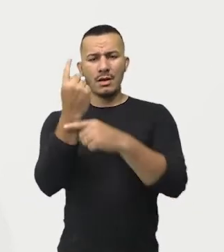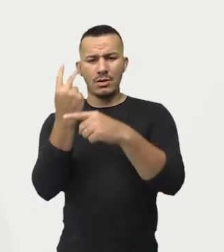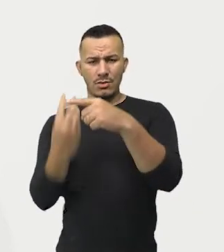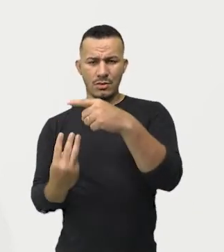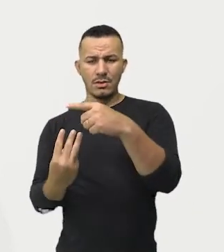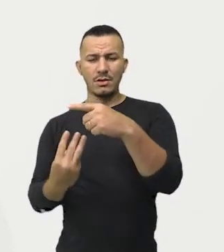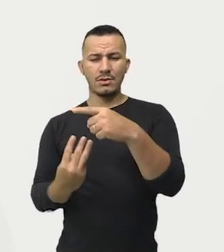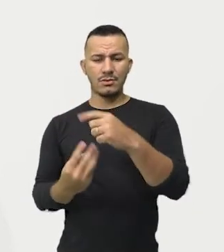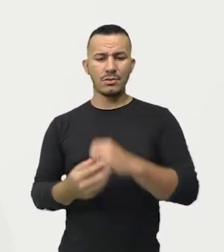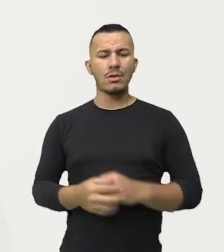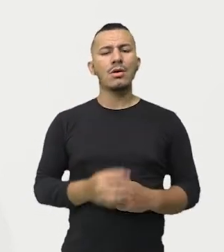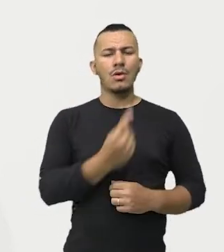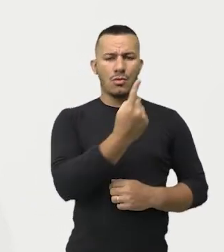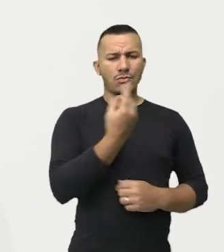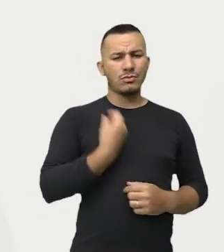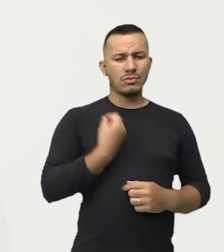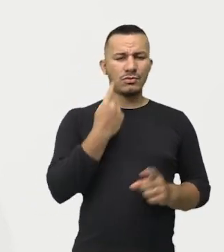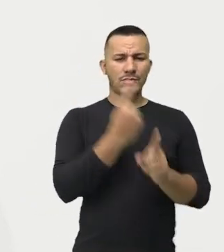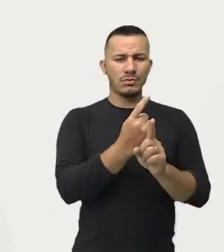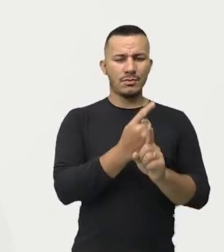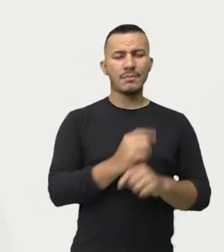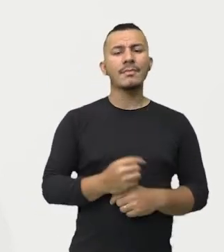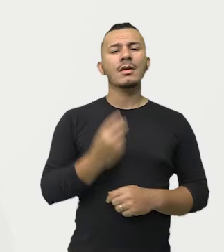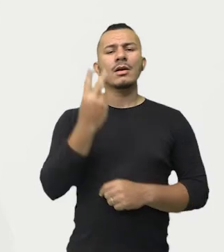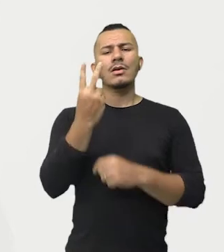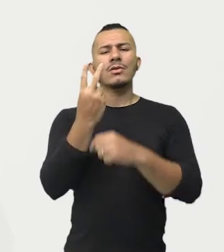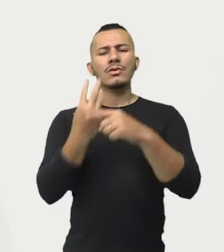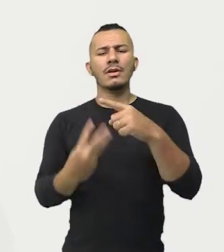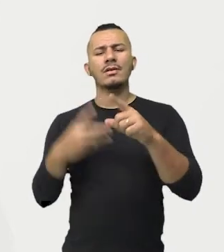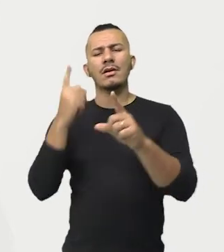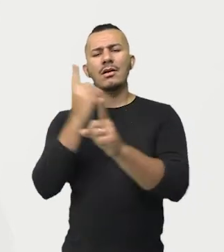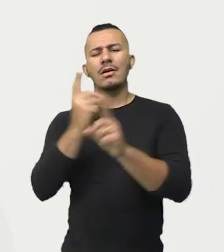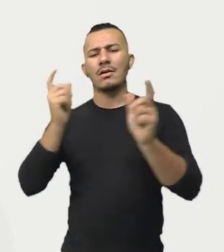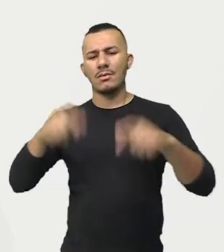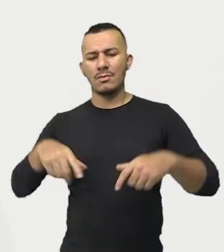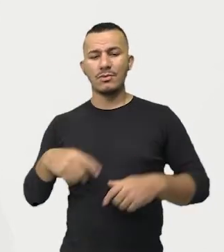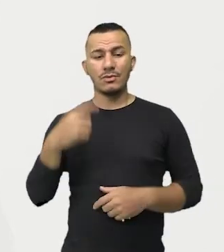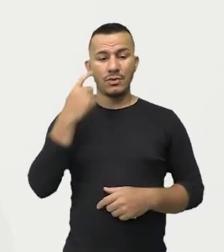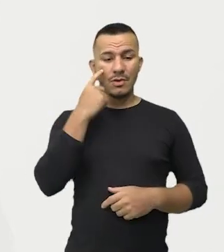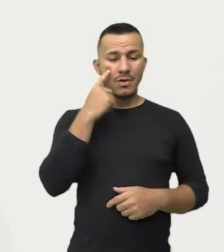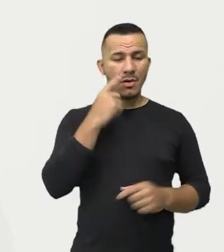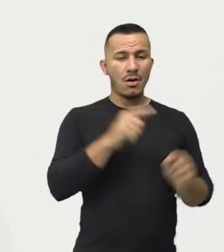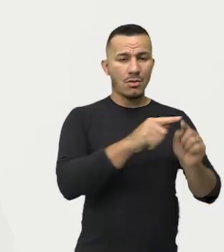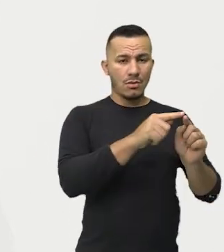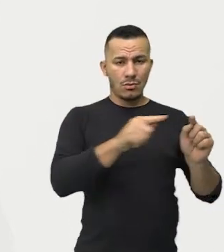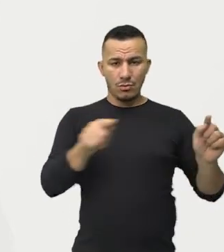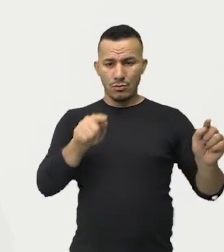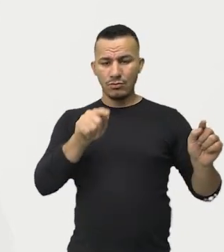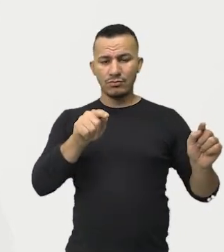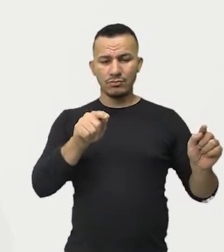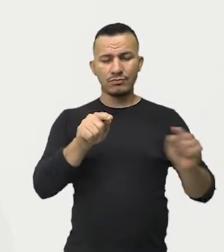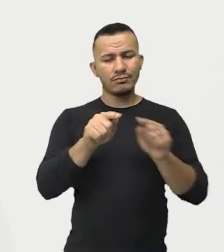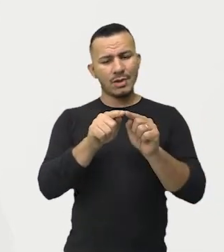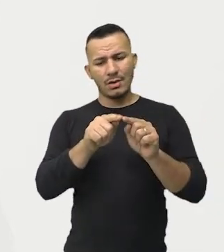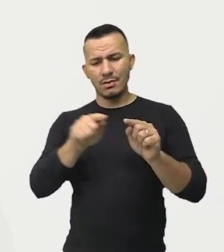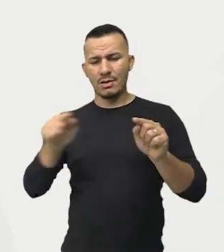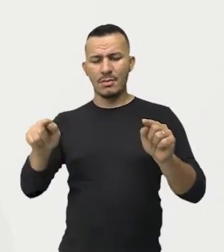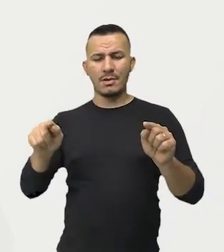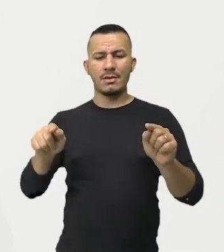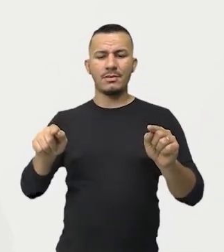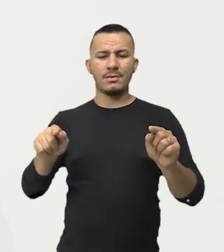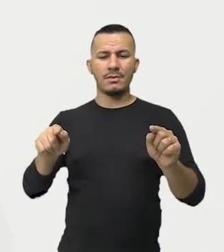ó. 1 inteiro. 2 terços, pessoal, a gente vai marcar aqui, ó. Mais uma parte, mais outra